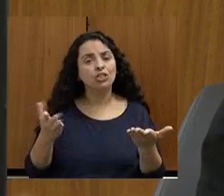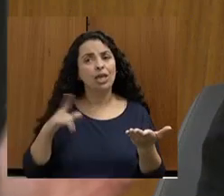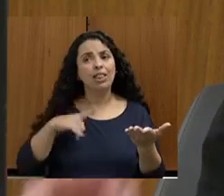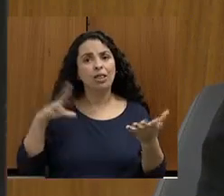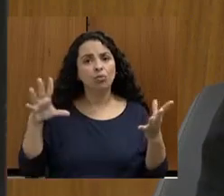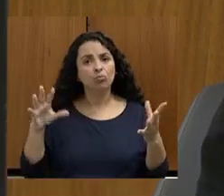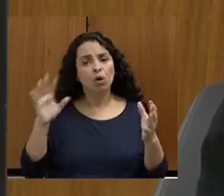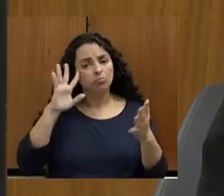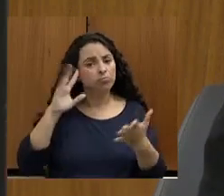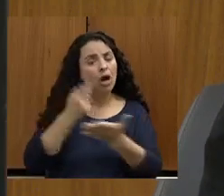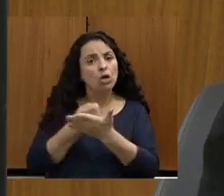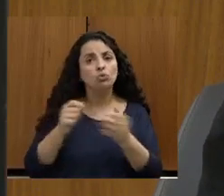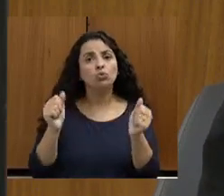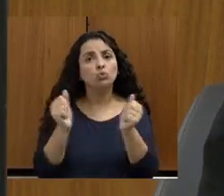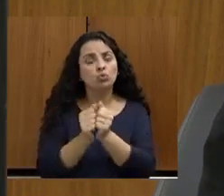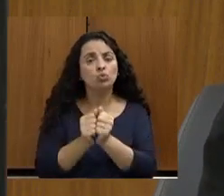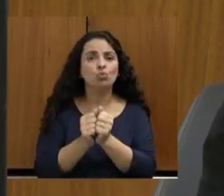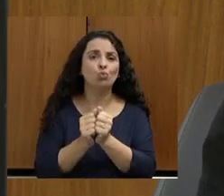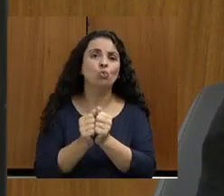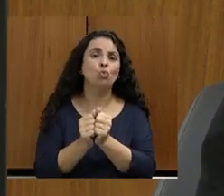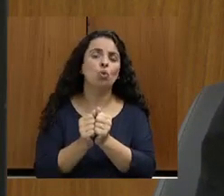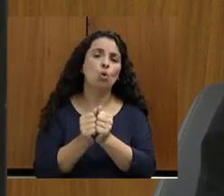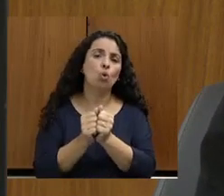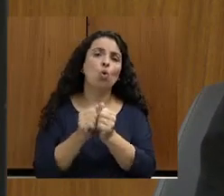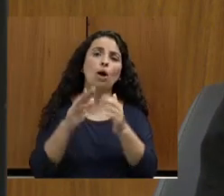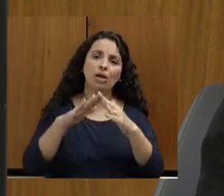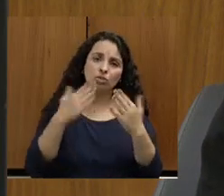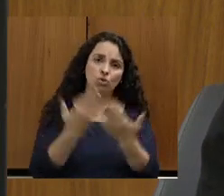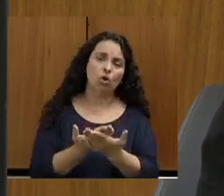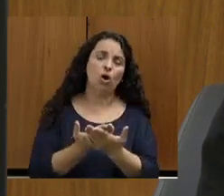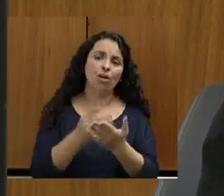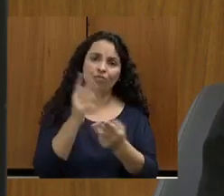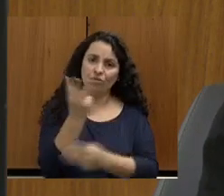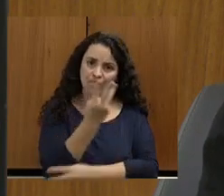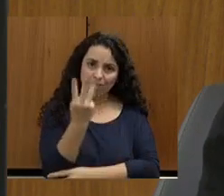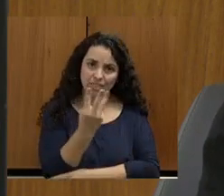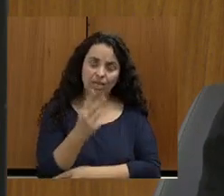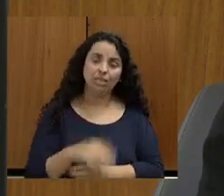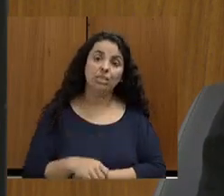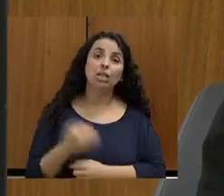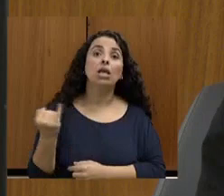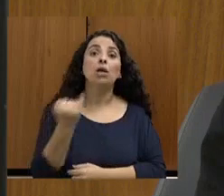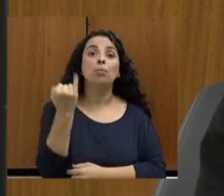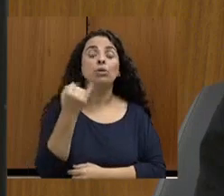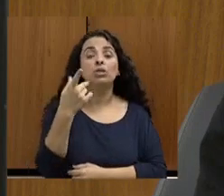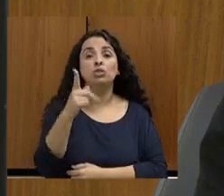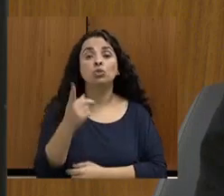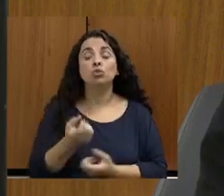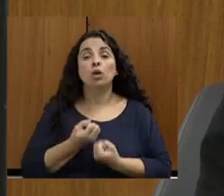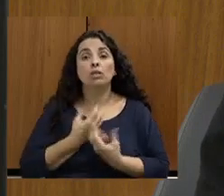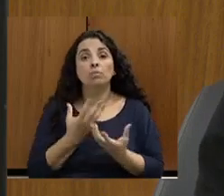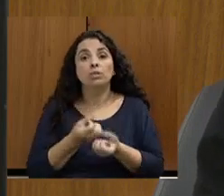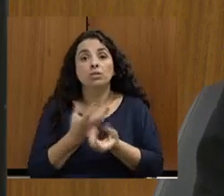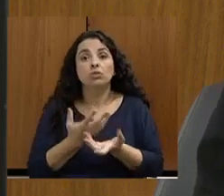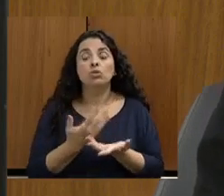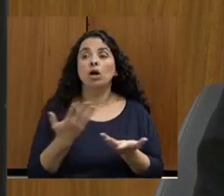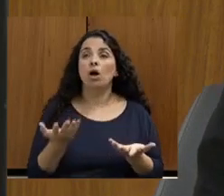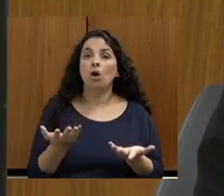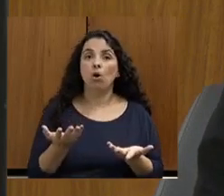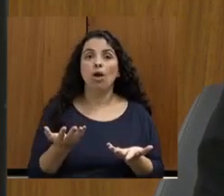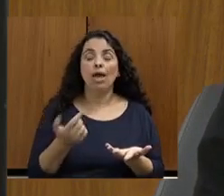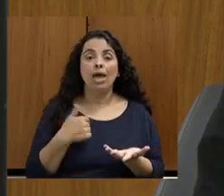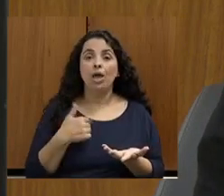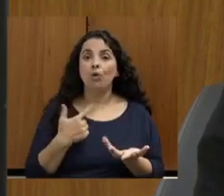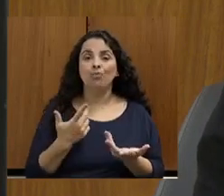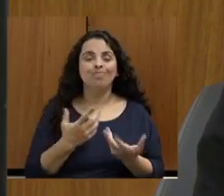senso juntamente com o colégio. Então, é importantíssimo a sua expressão, a sua manifestação, eu realmente fiquei aqui